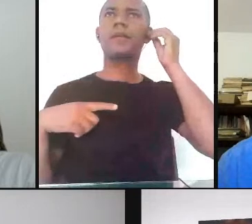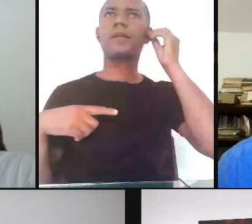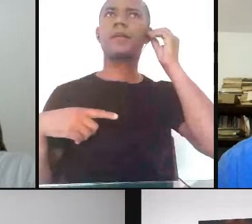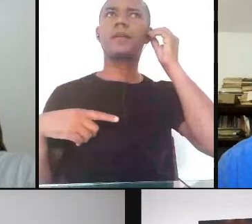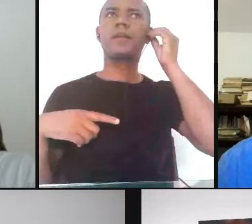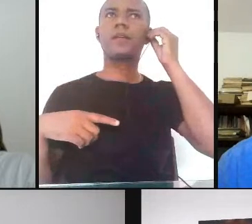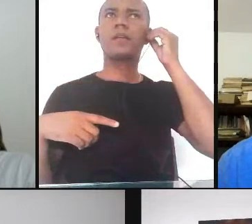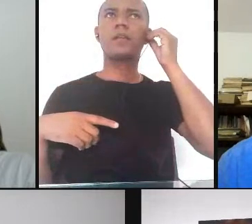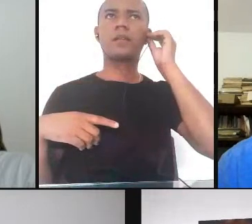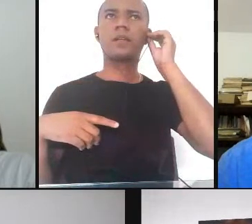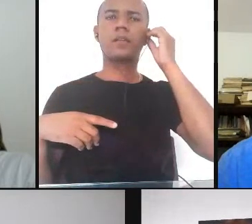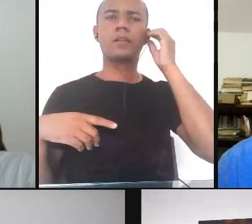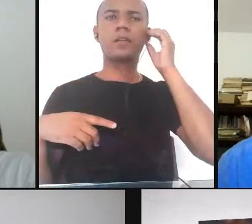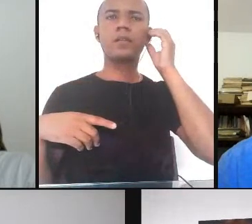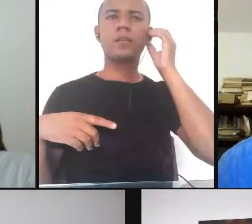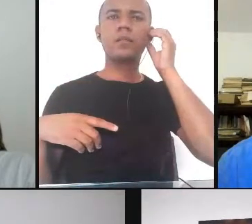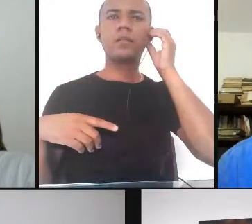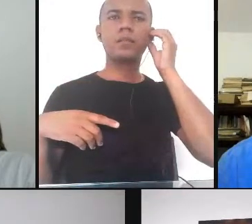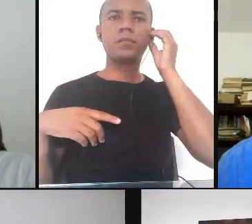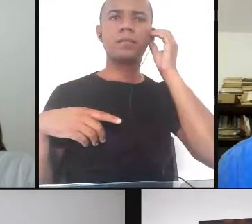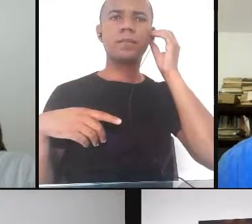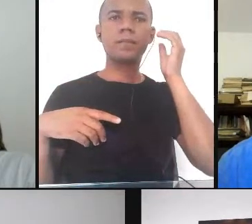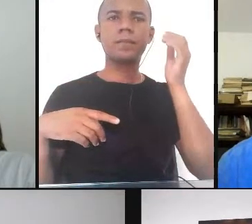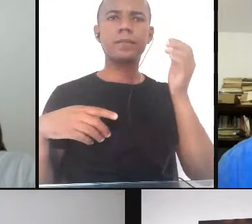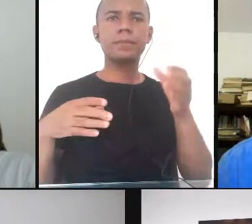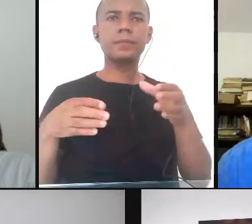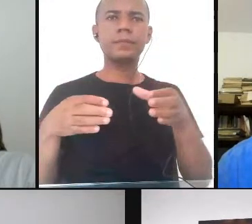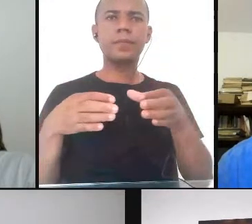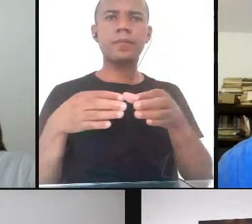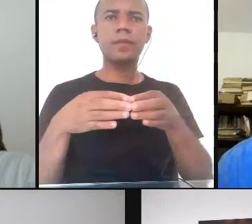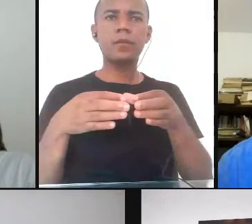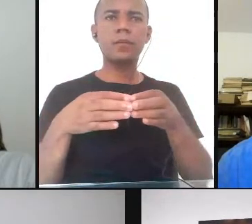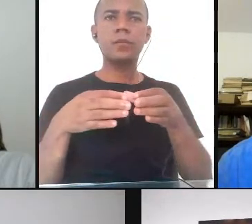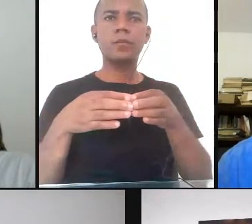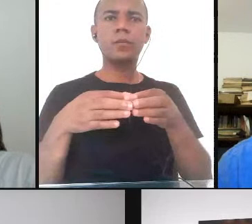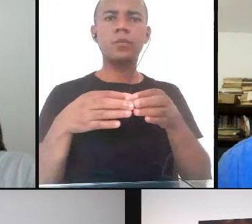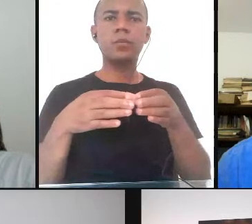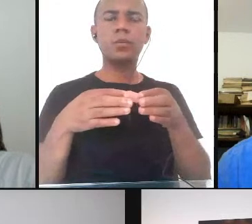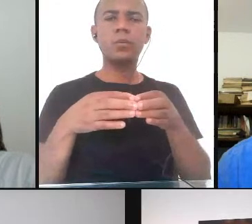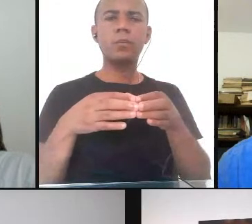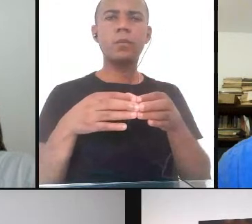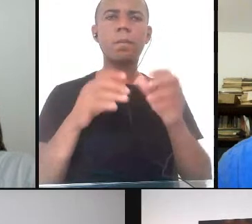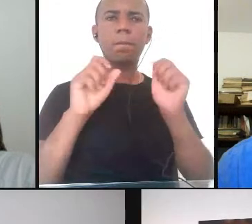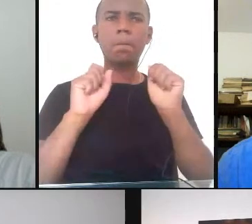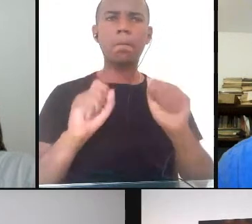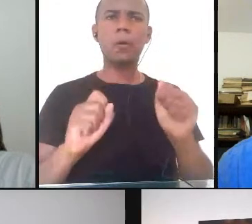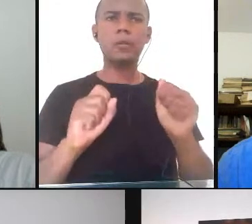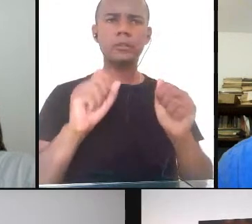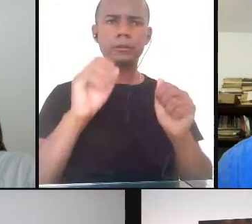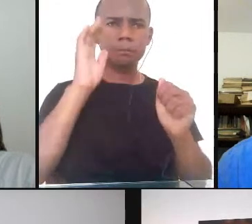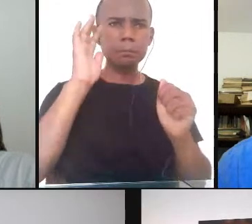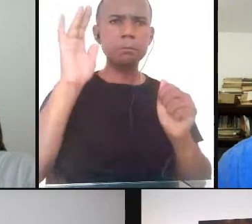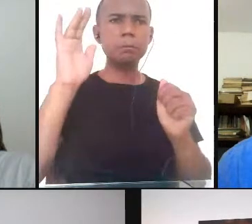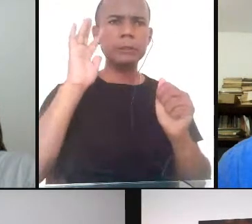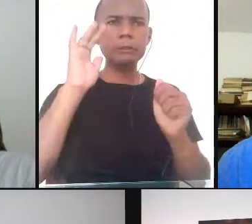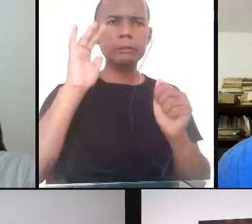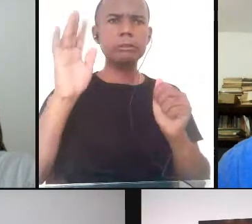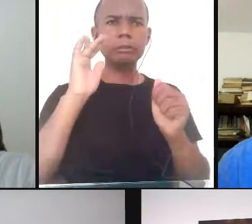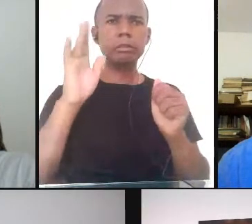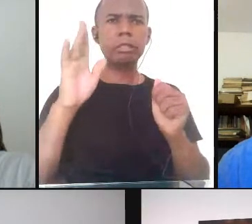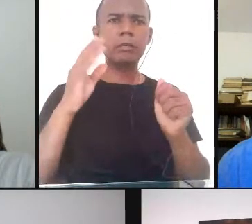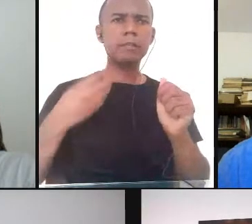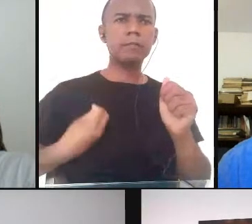nação possa ser construída ou reconstruída. Adelino, é a sua vez. Está com